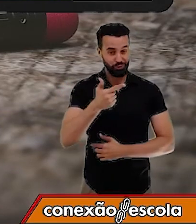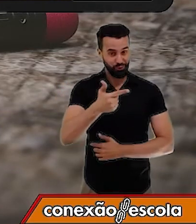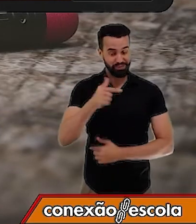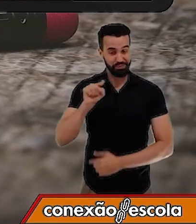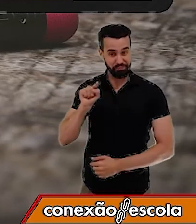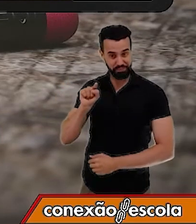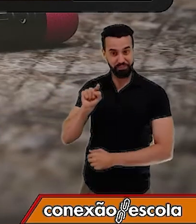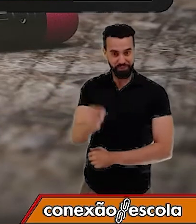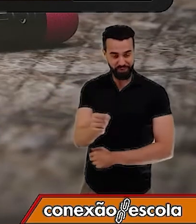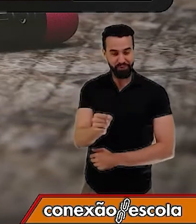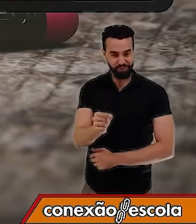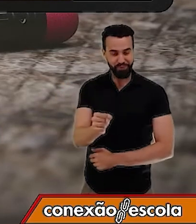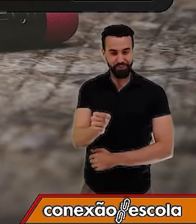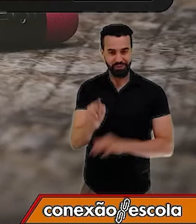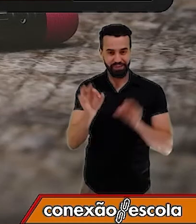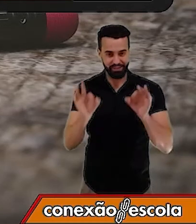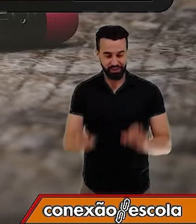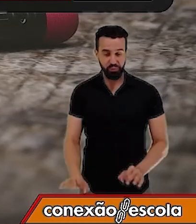leio